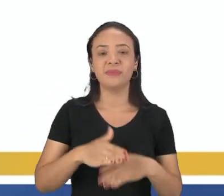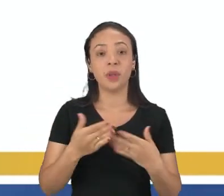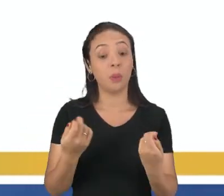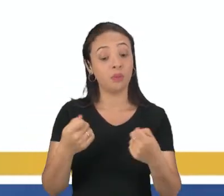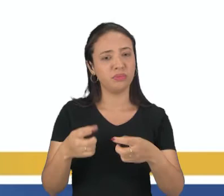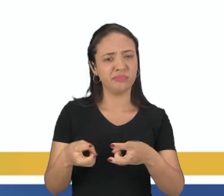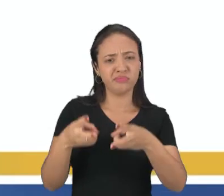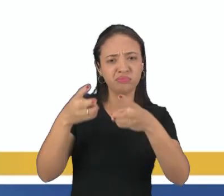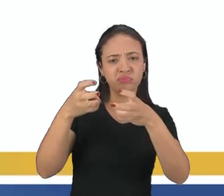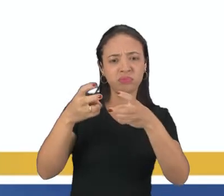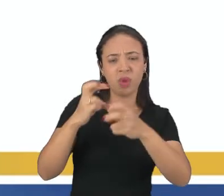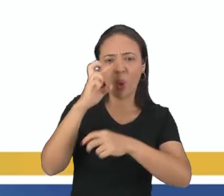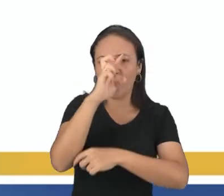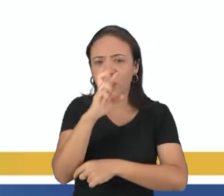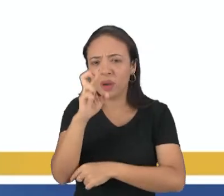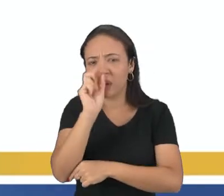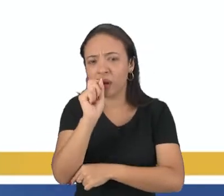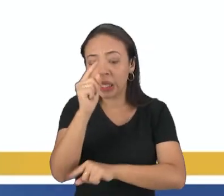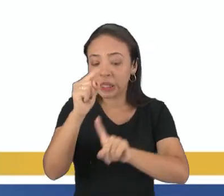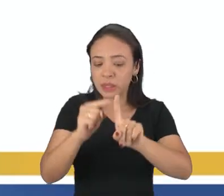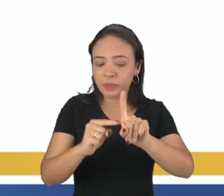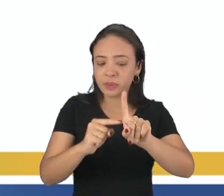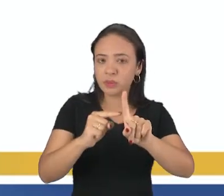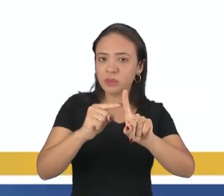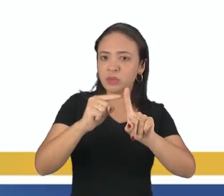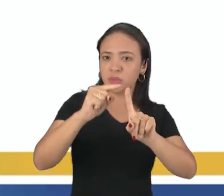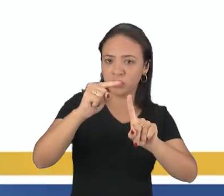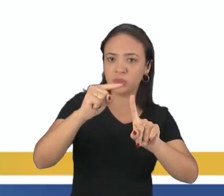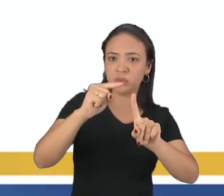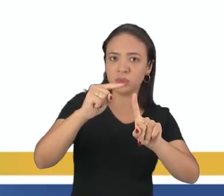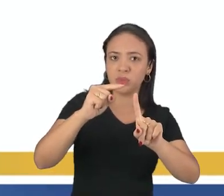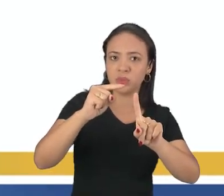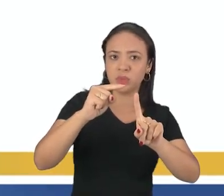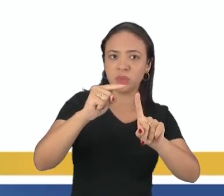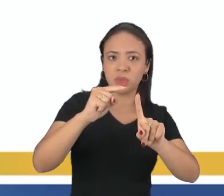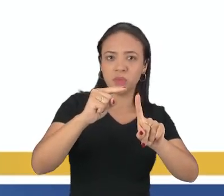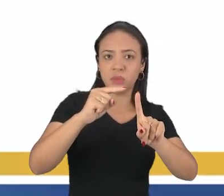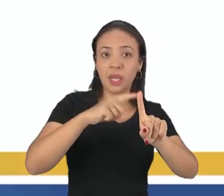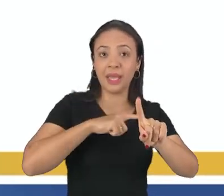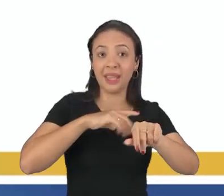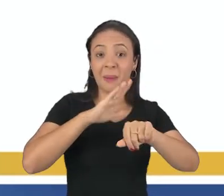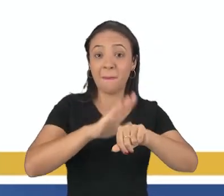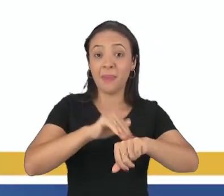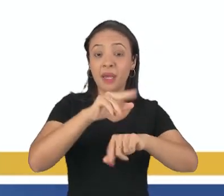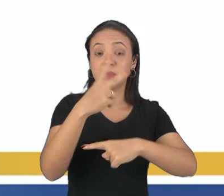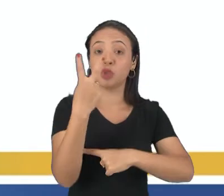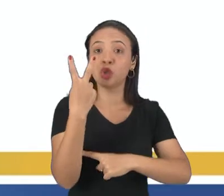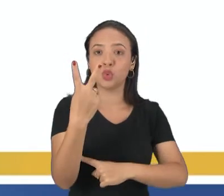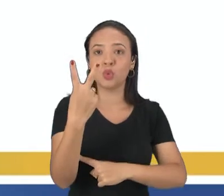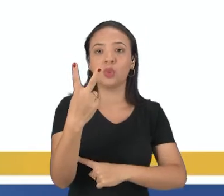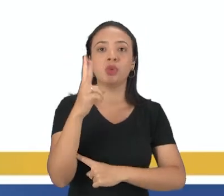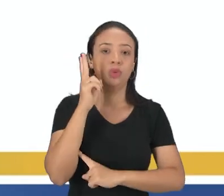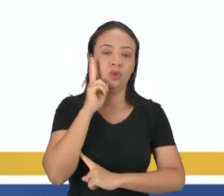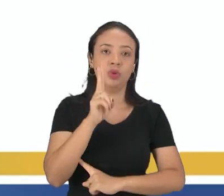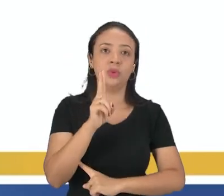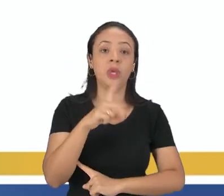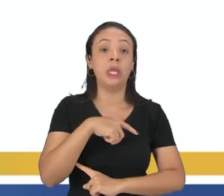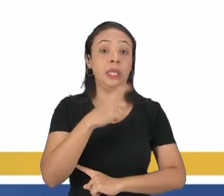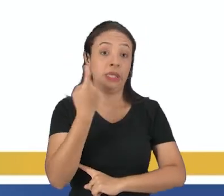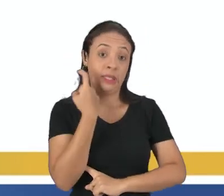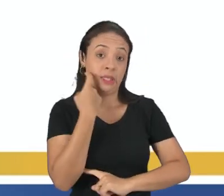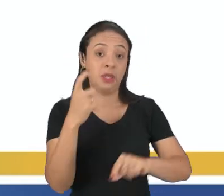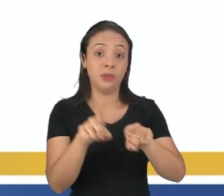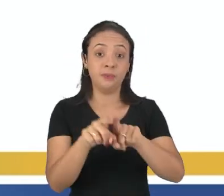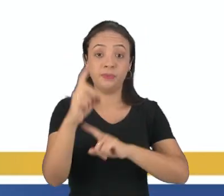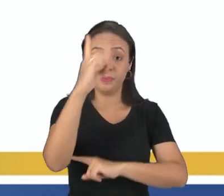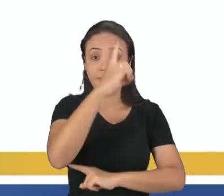podemos observar que a temperatura elevada nós temos aí a máxima em 2 dias, né? Na sexta e no domingo,